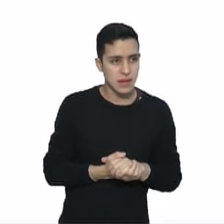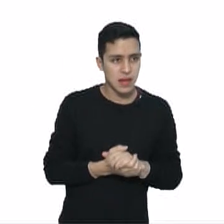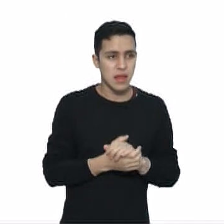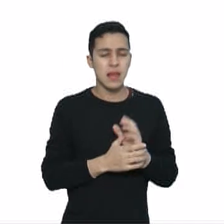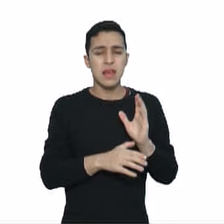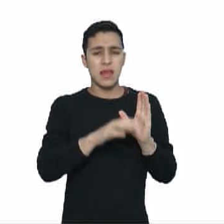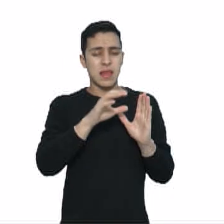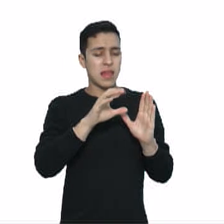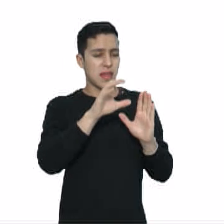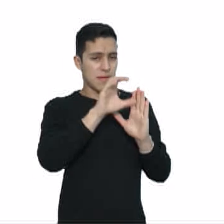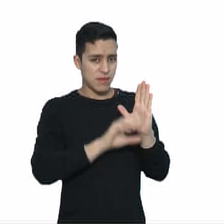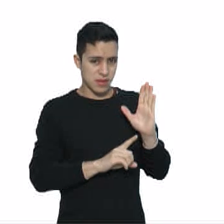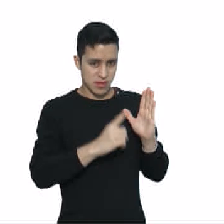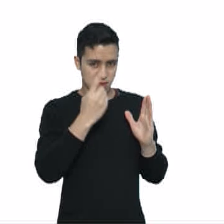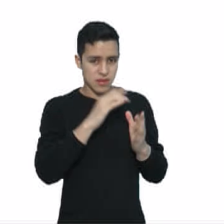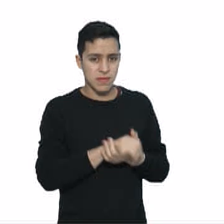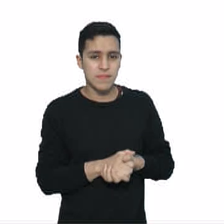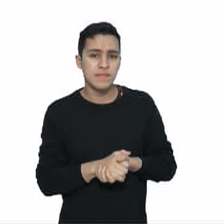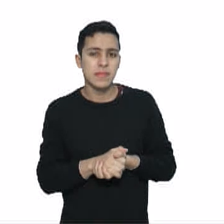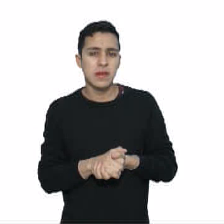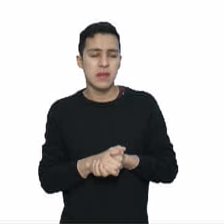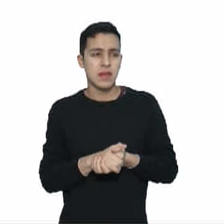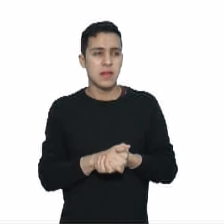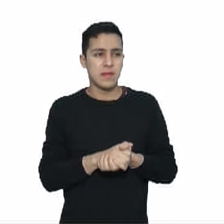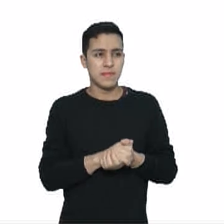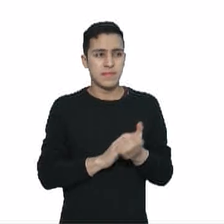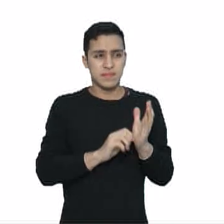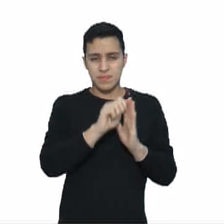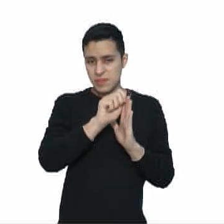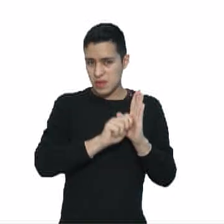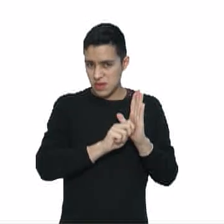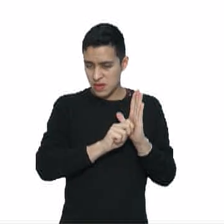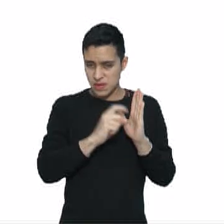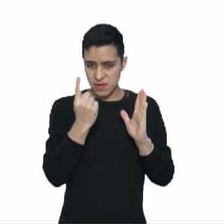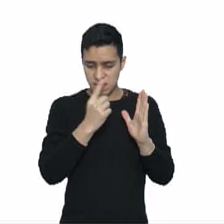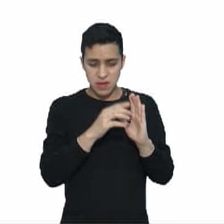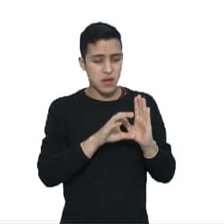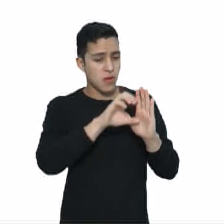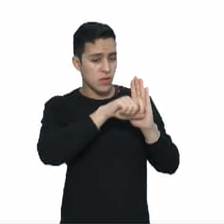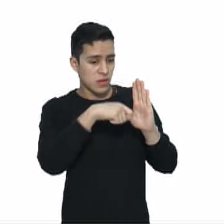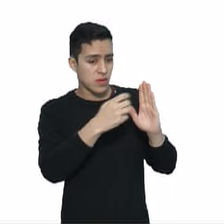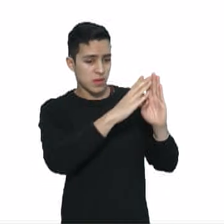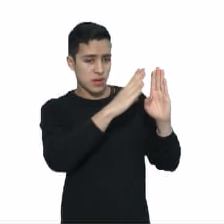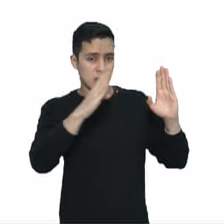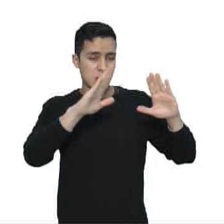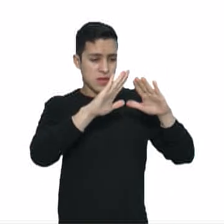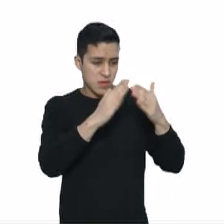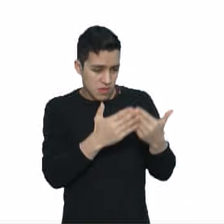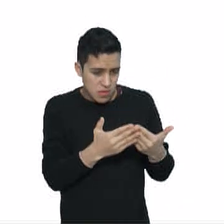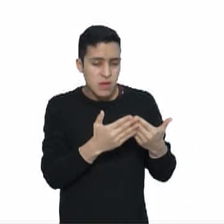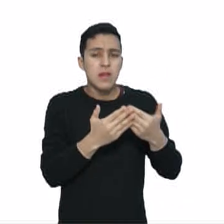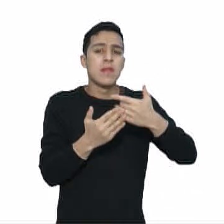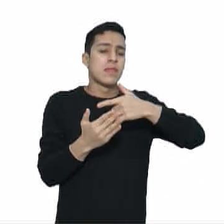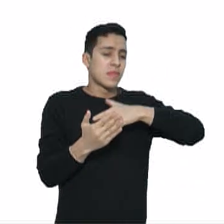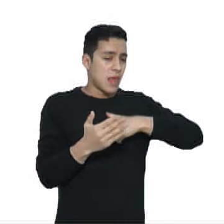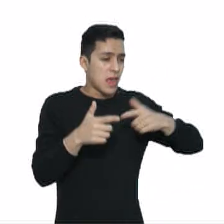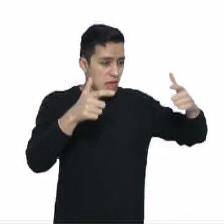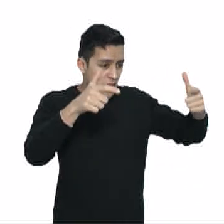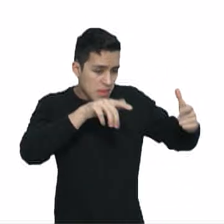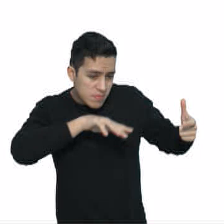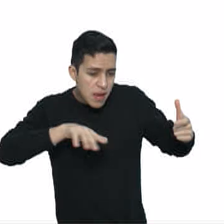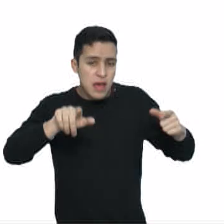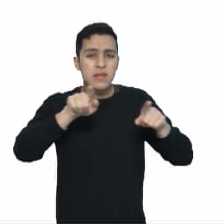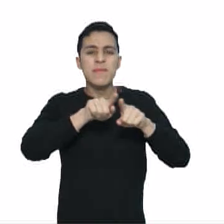Capítulo 1. Da definição. Artigo 1º. O conceito de biblioteca escolar inclui os espaços e